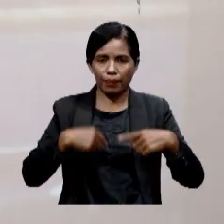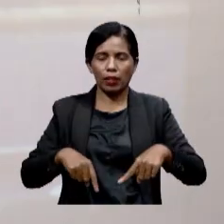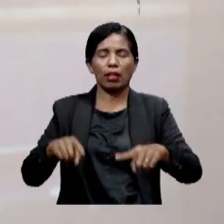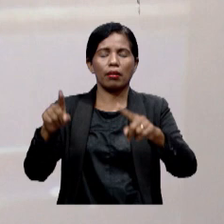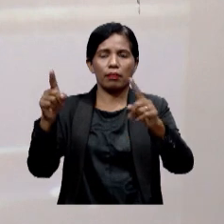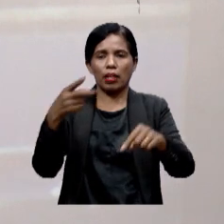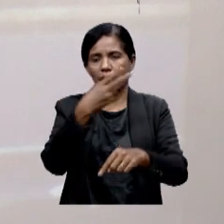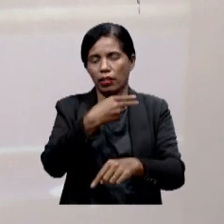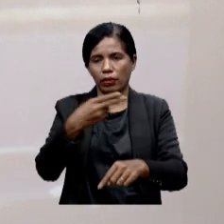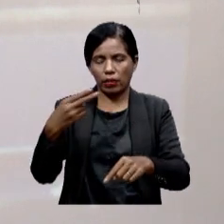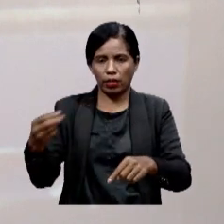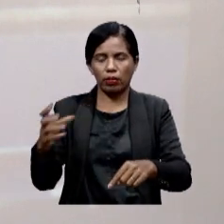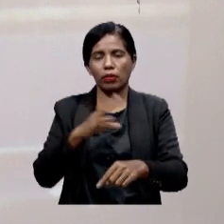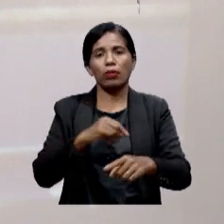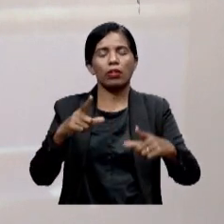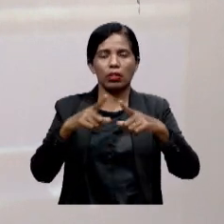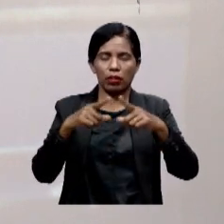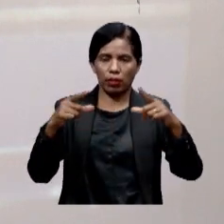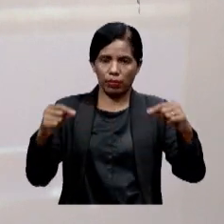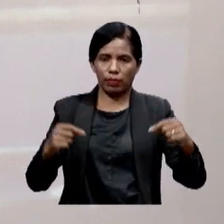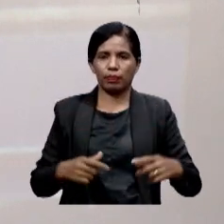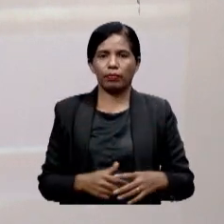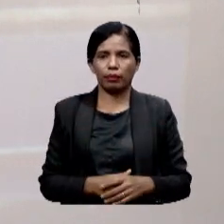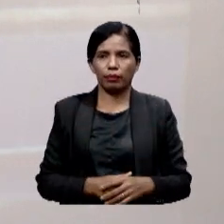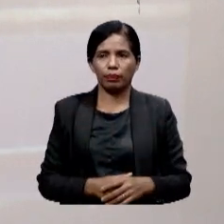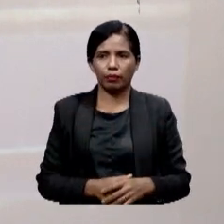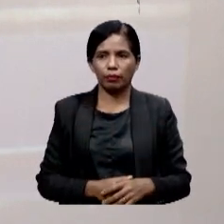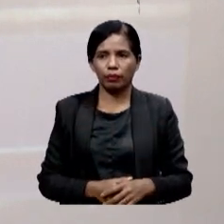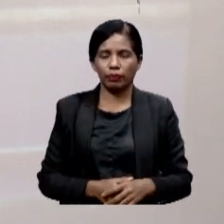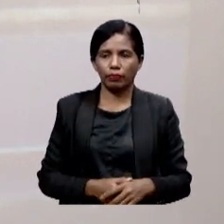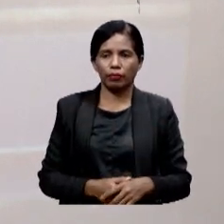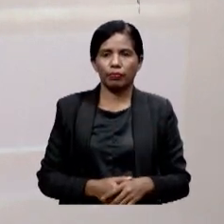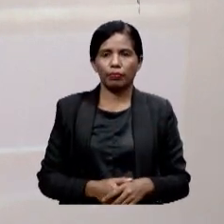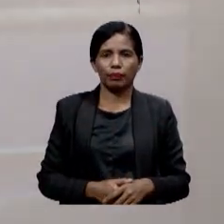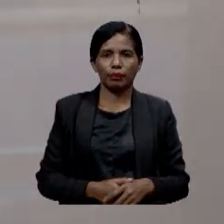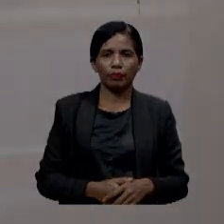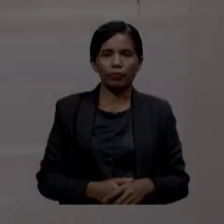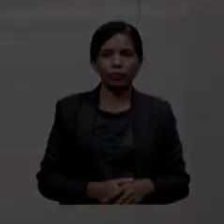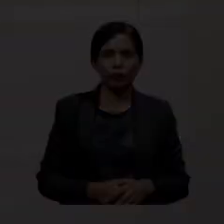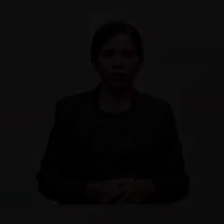ba Indonésia no Japão. Felicitas Borges, Jaime dos Santos, GMN.